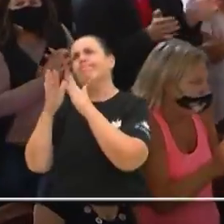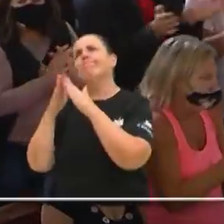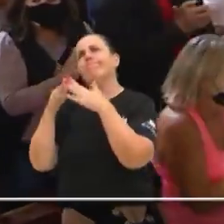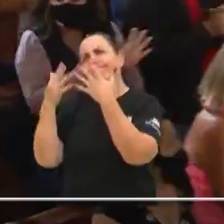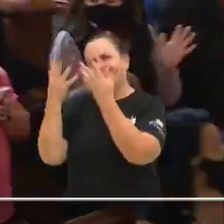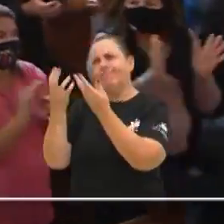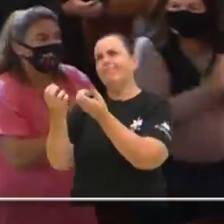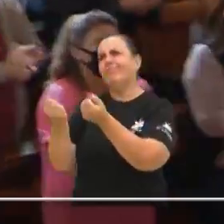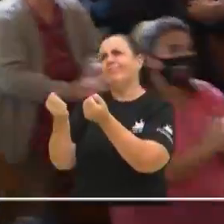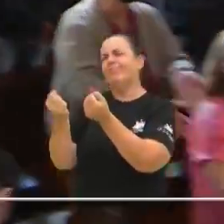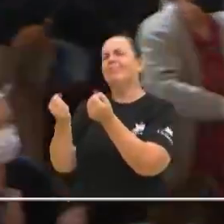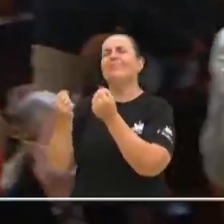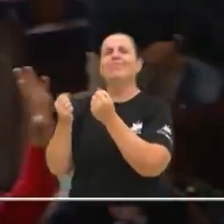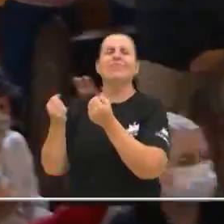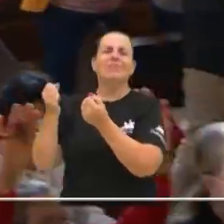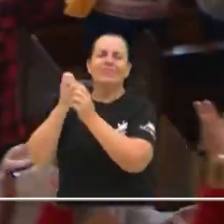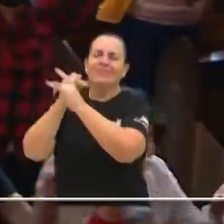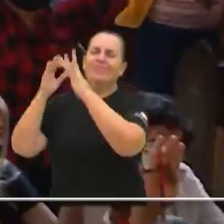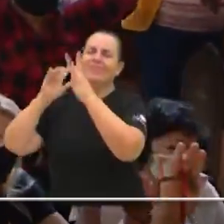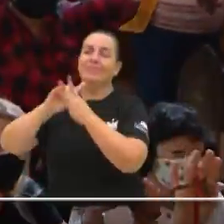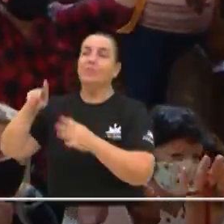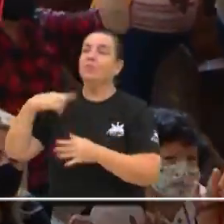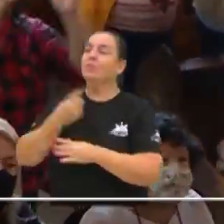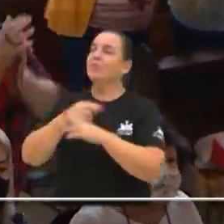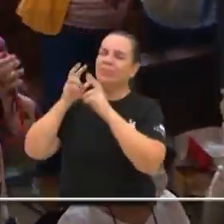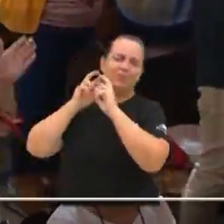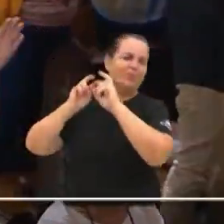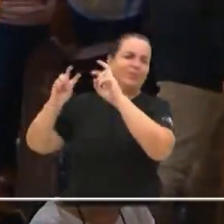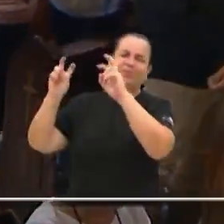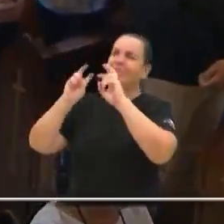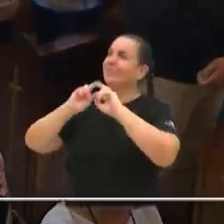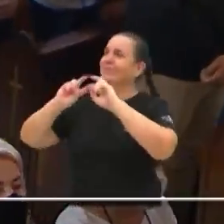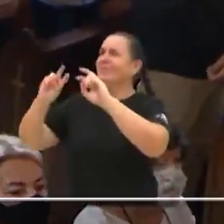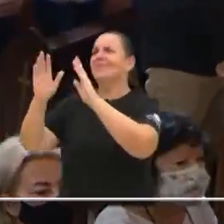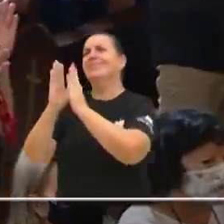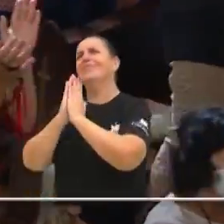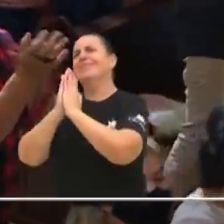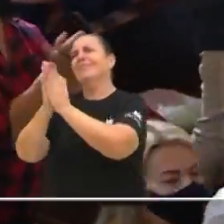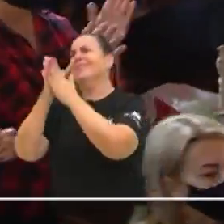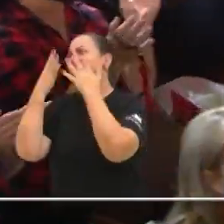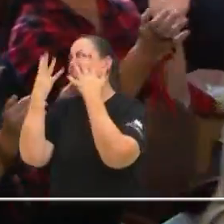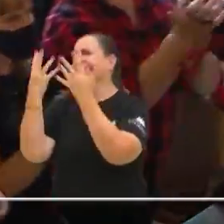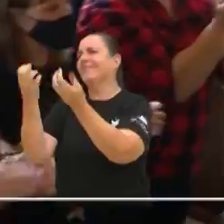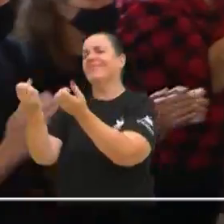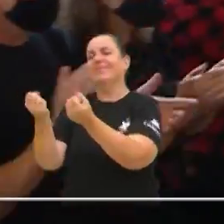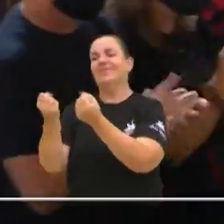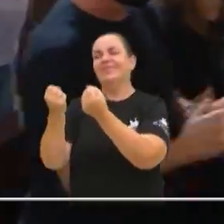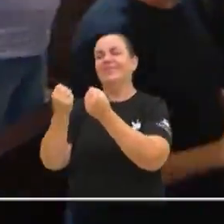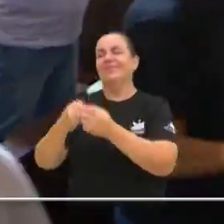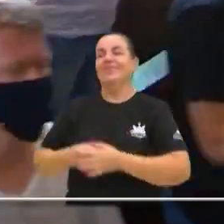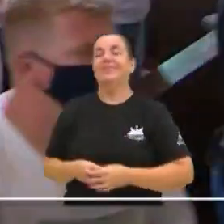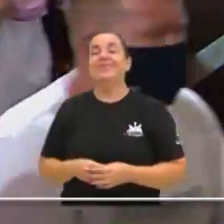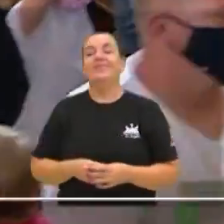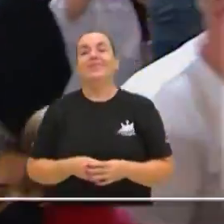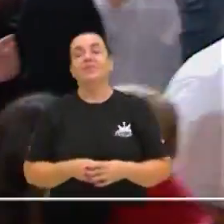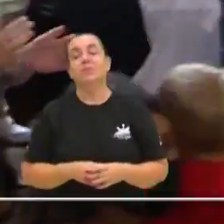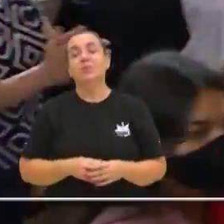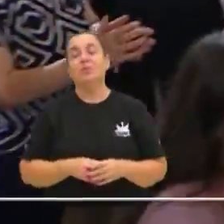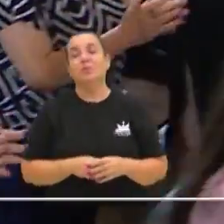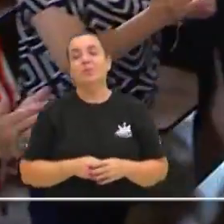Acolhei nossos pedidos, glória a Deus. Atendei nosso